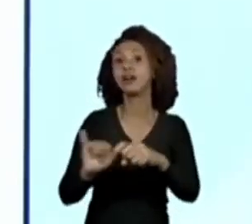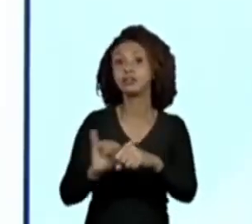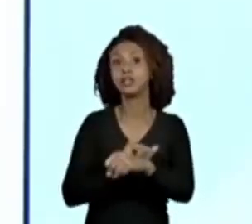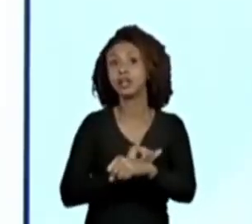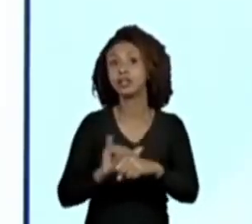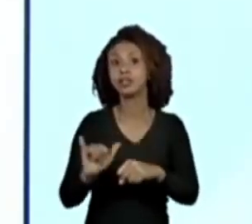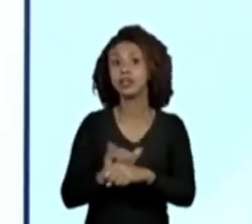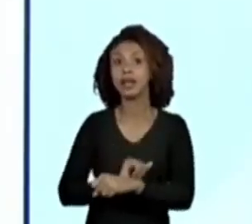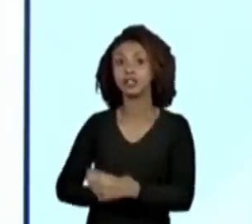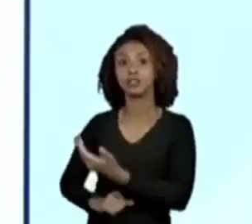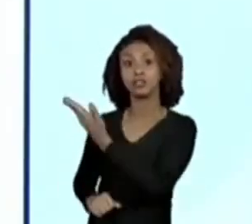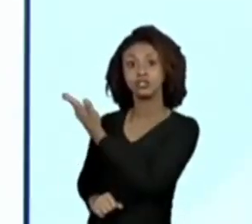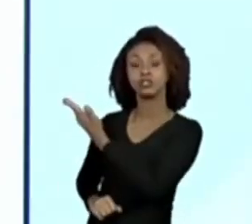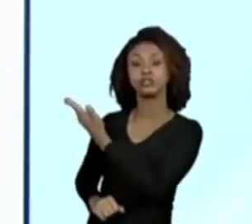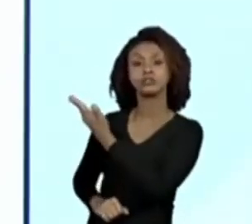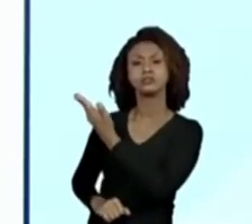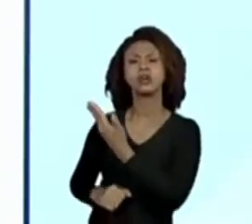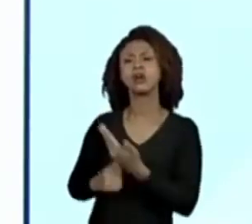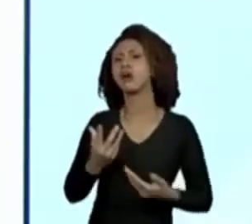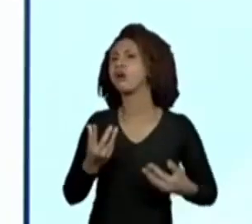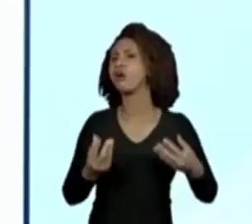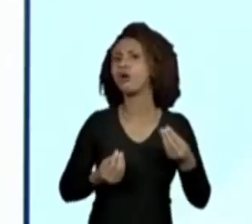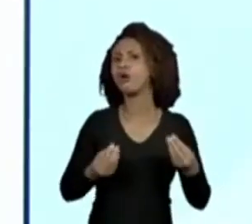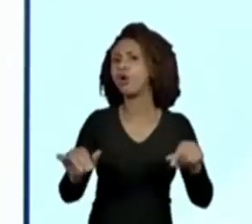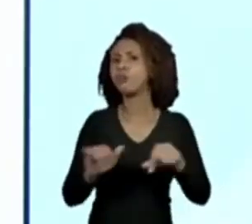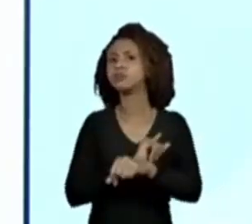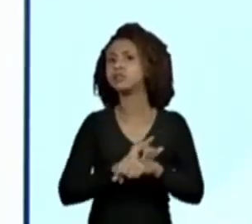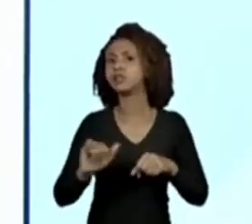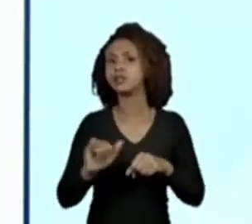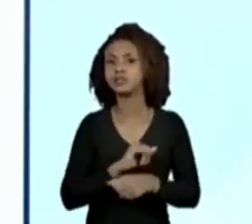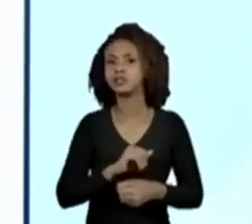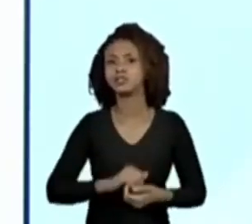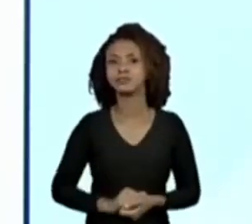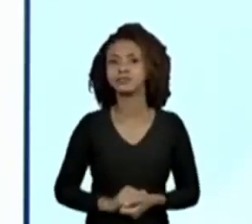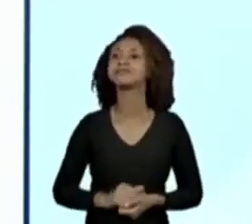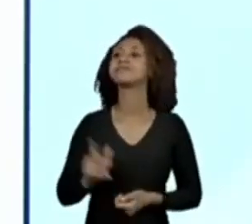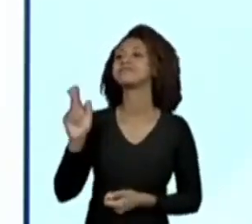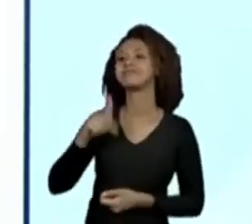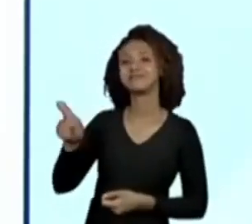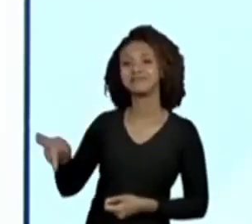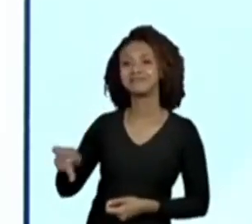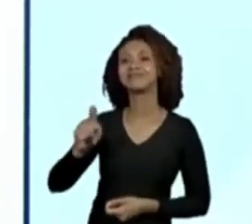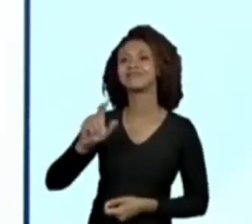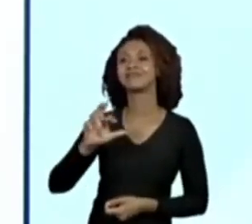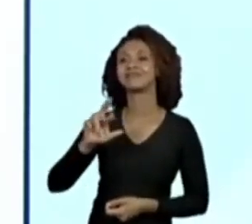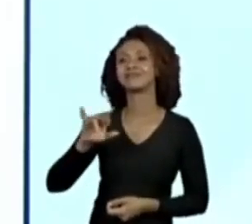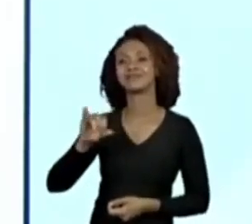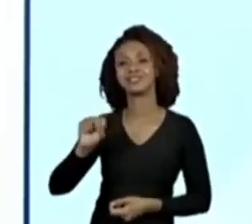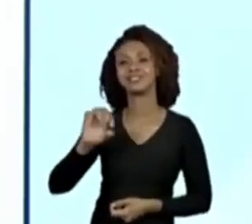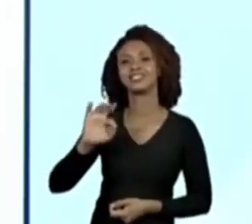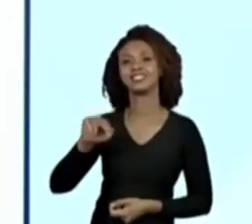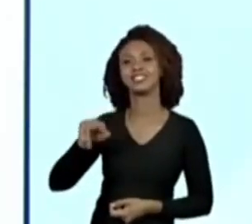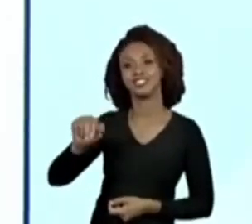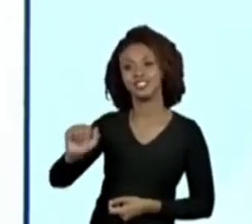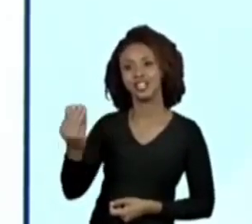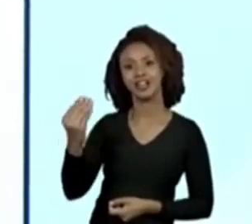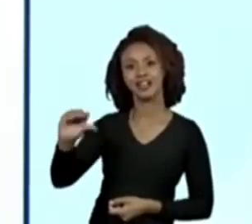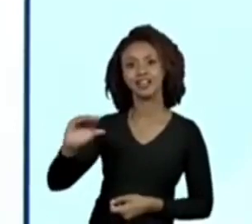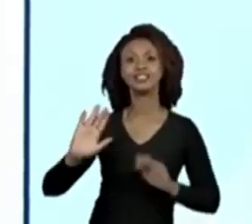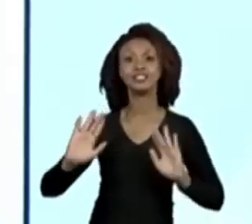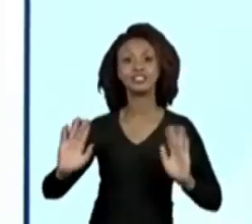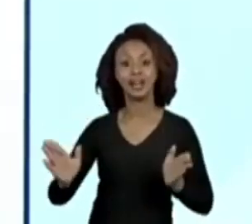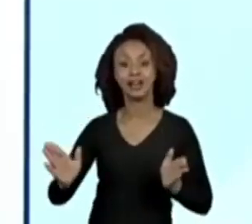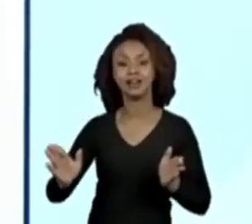dessa situação aqui seria qual? Professora Cristina já colocou lá. 2 assadeiras